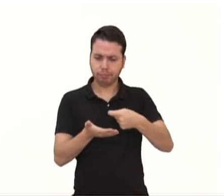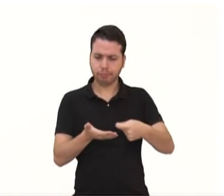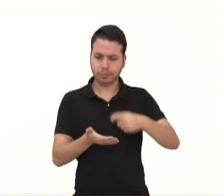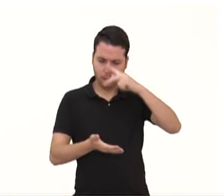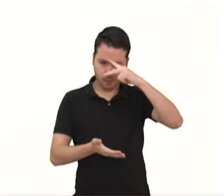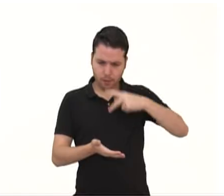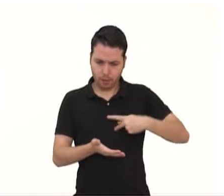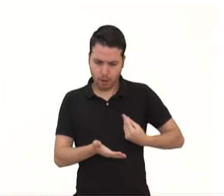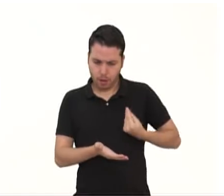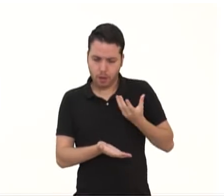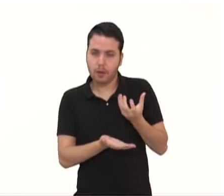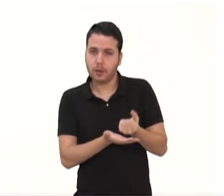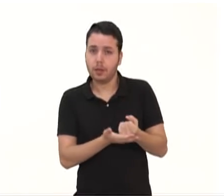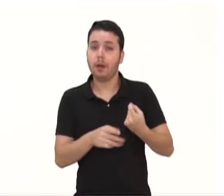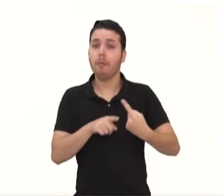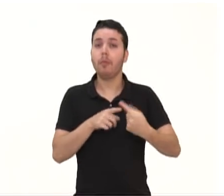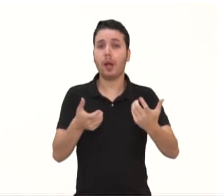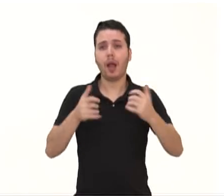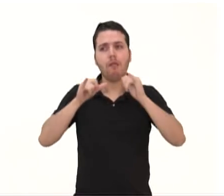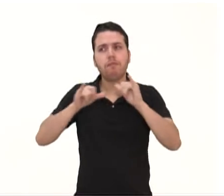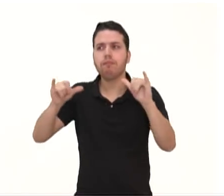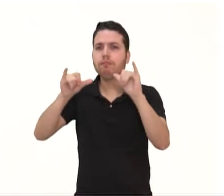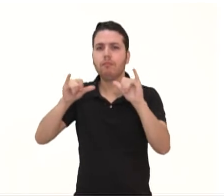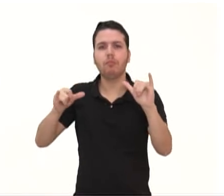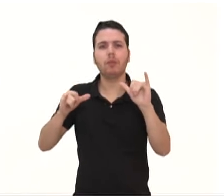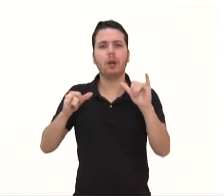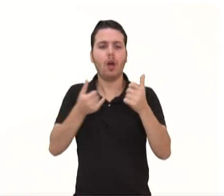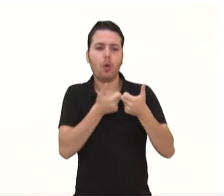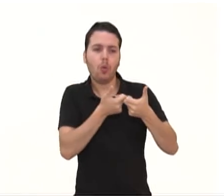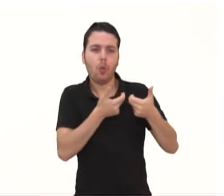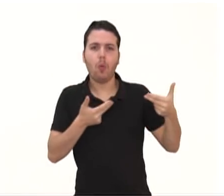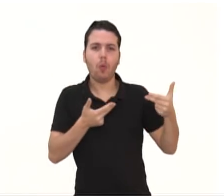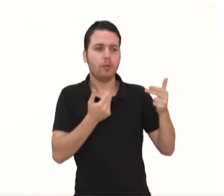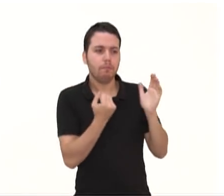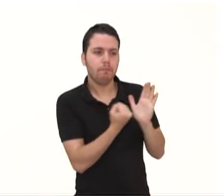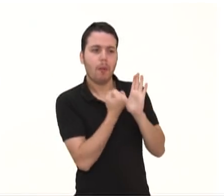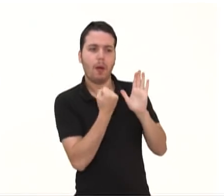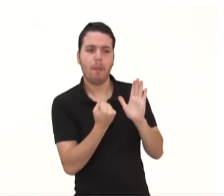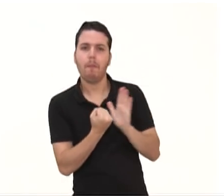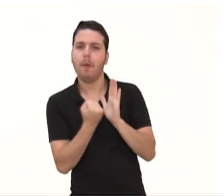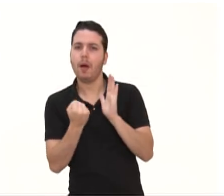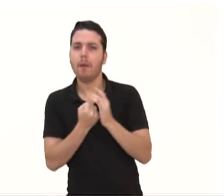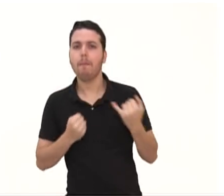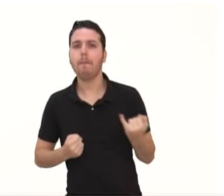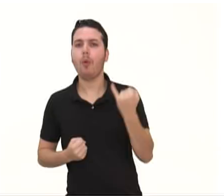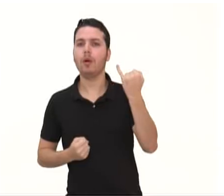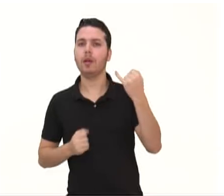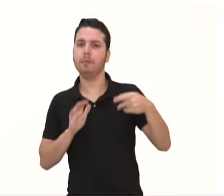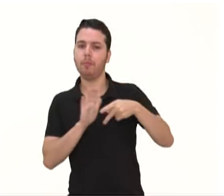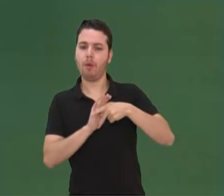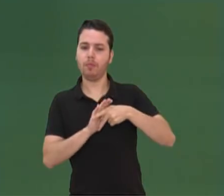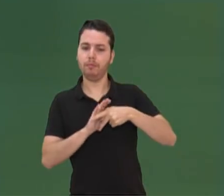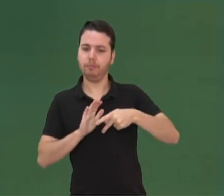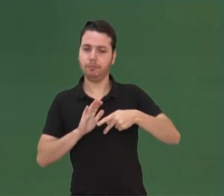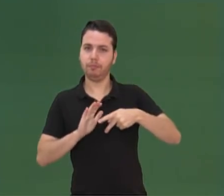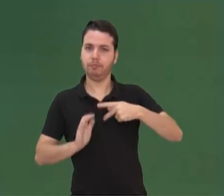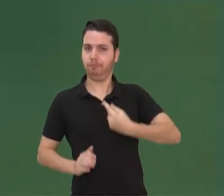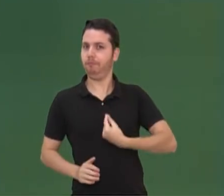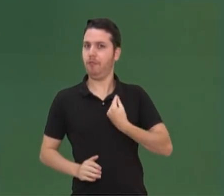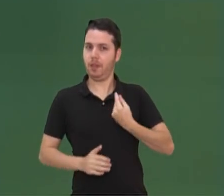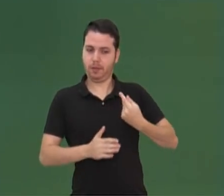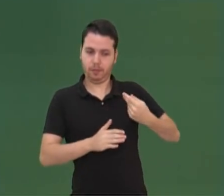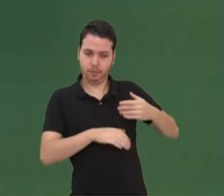Para divulgar os fatos mais marcantes sobre a sua própria vida. Vamos continuar?